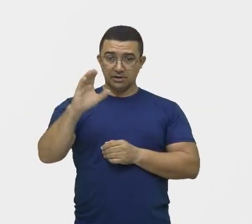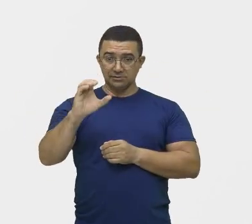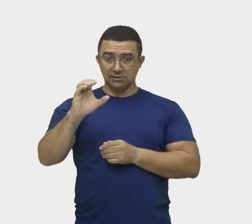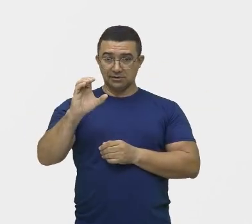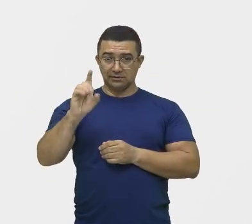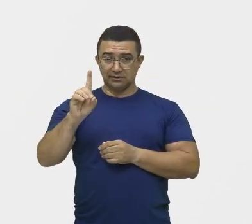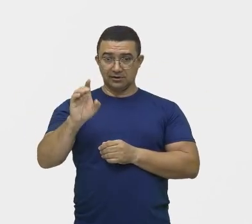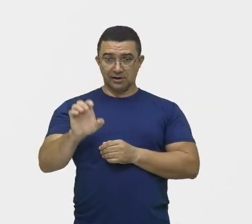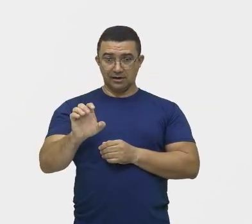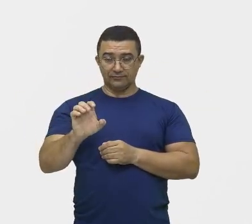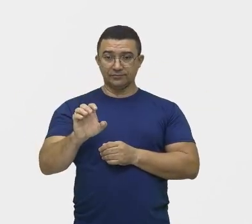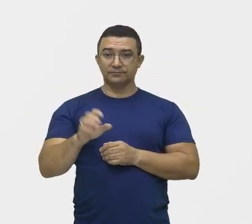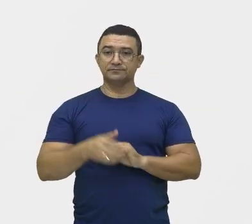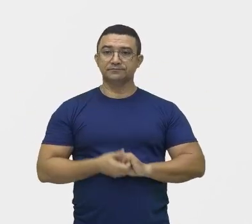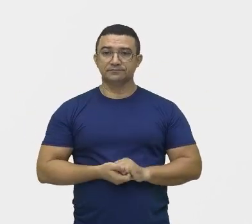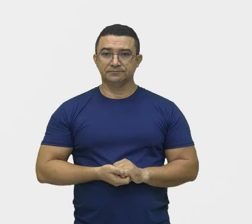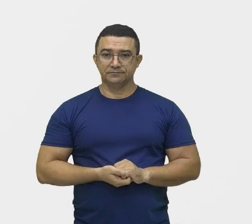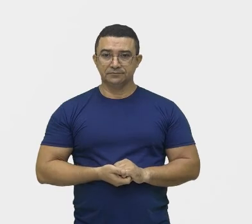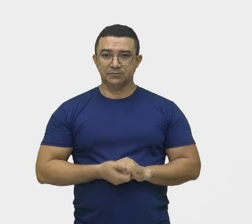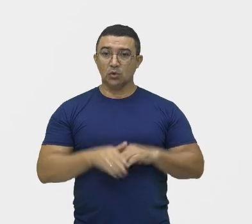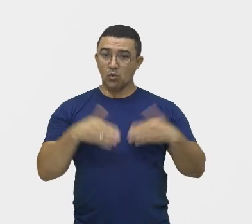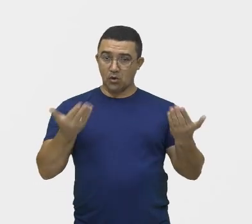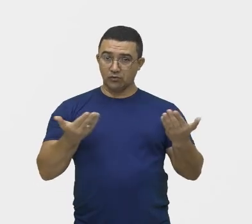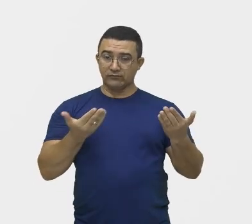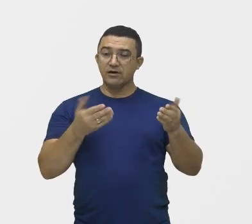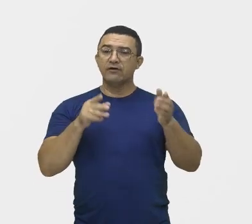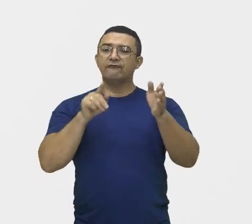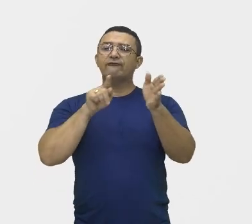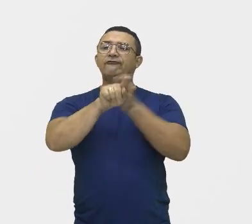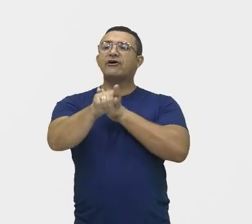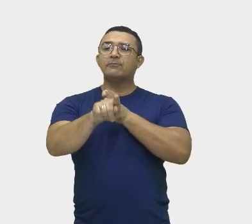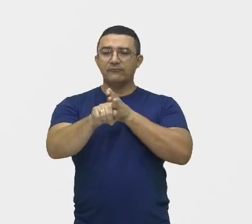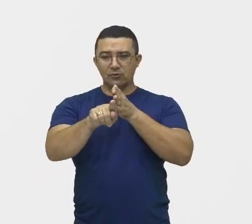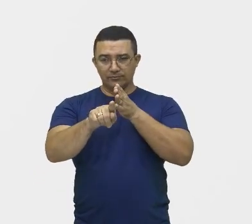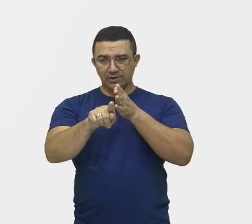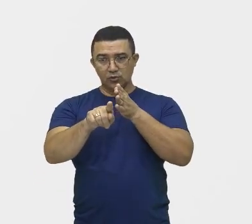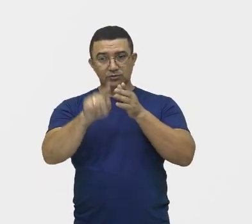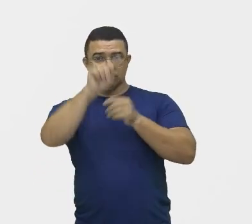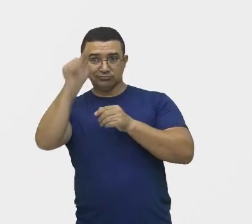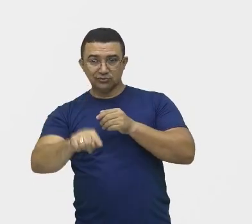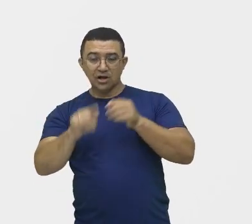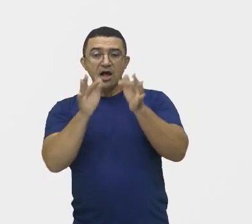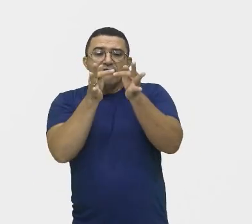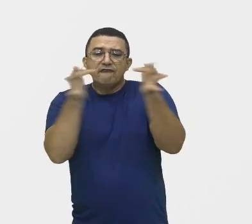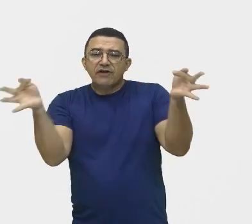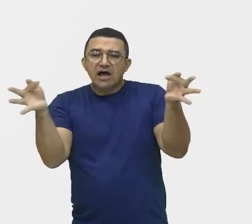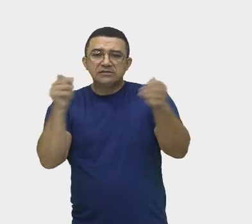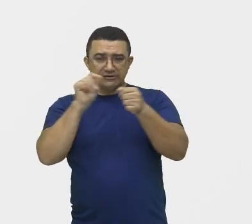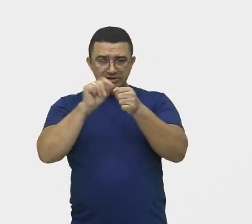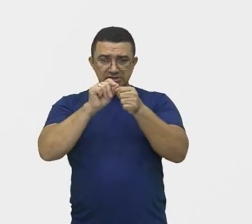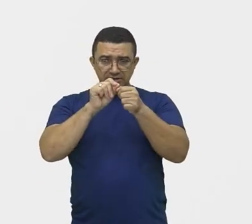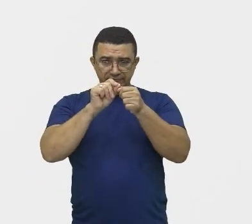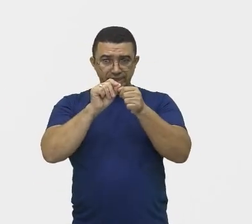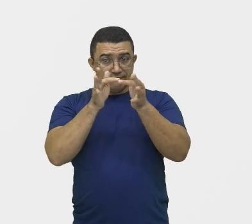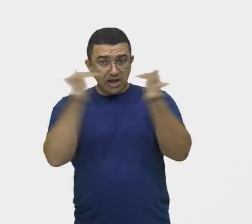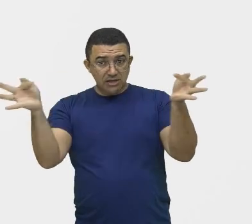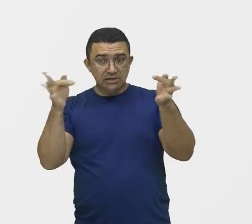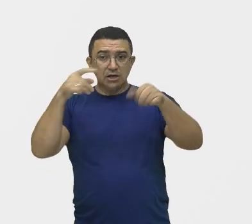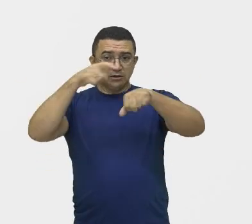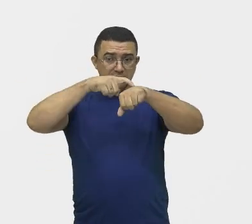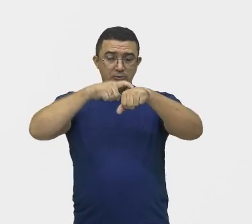temos. Qual delas ali preenche corretamente para formar, né, uma pergunta no simple